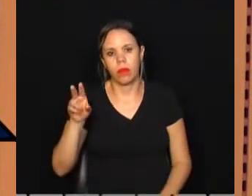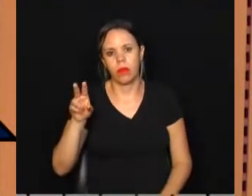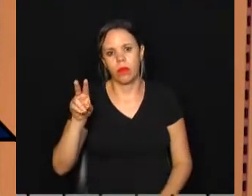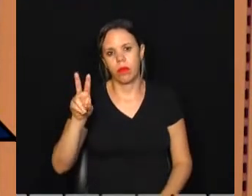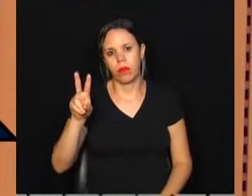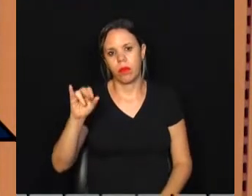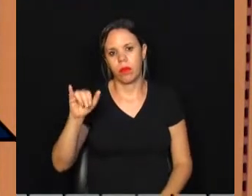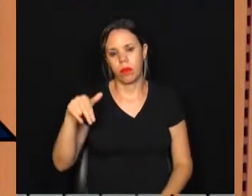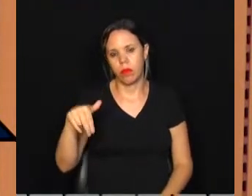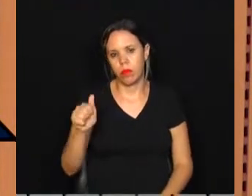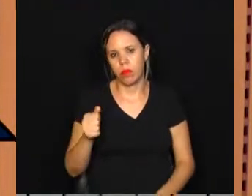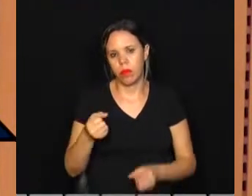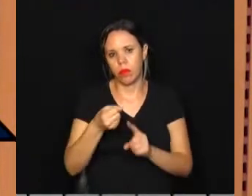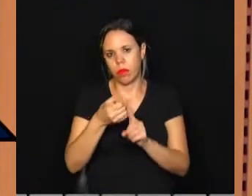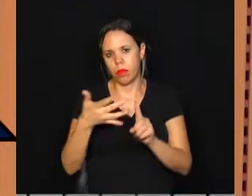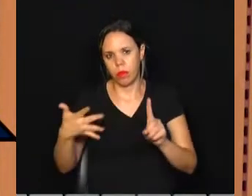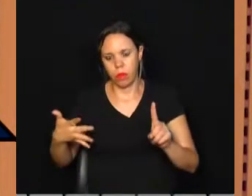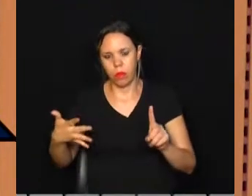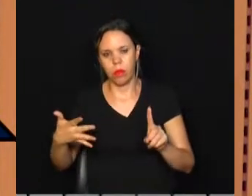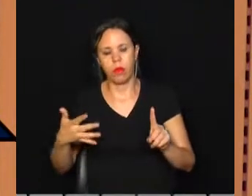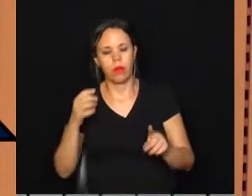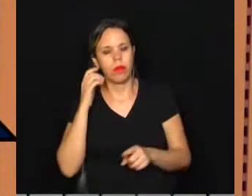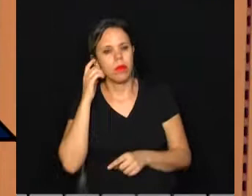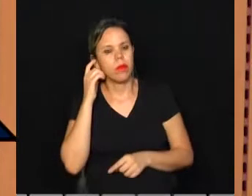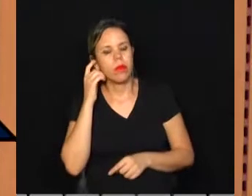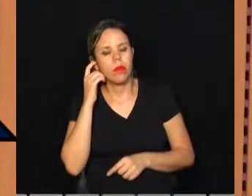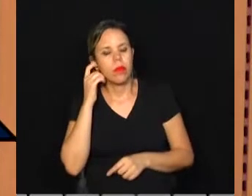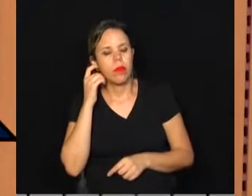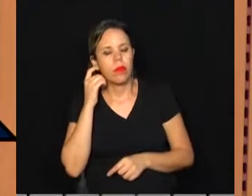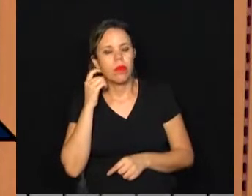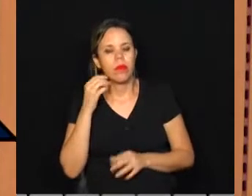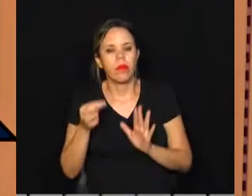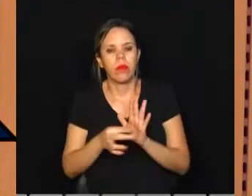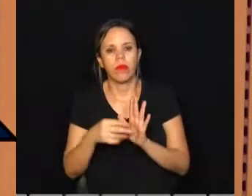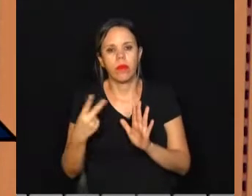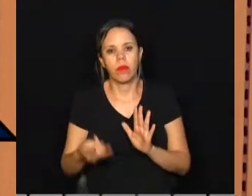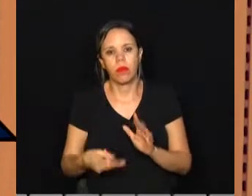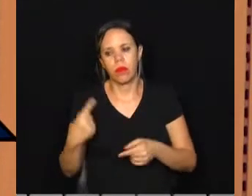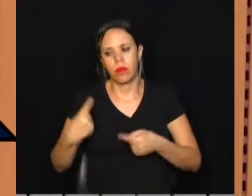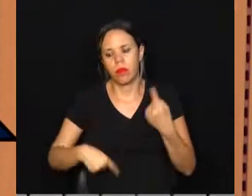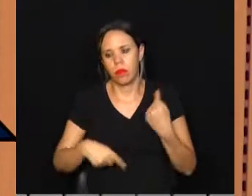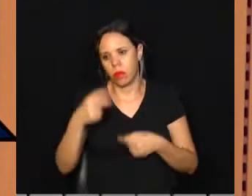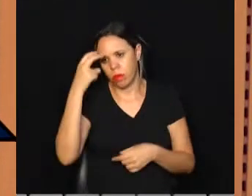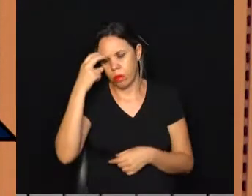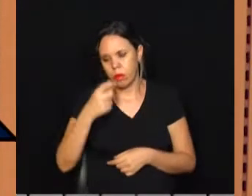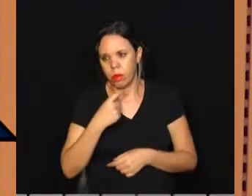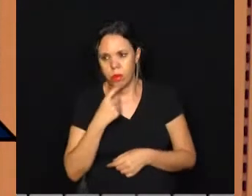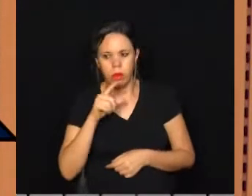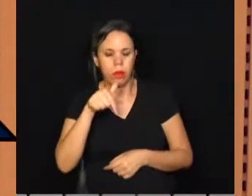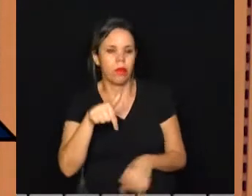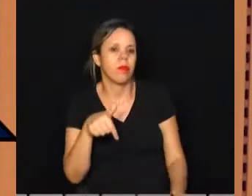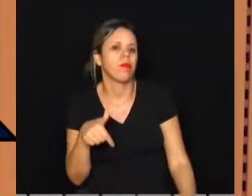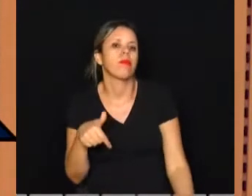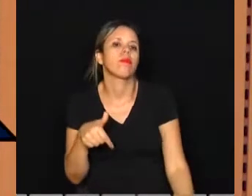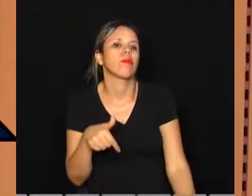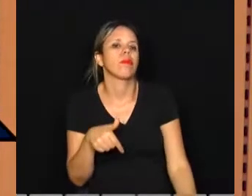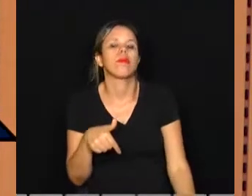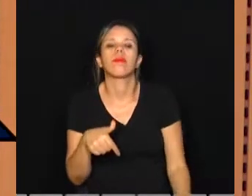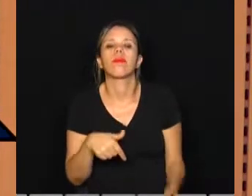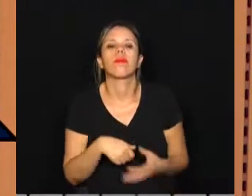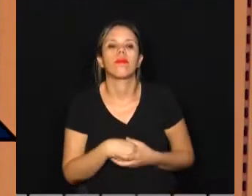ela faça a sua exposição desse cenário da política cultural em Campinas, e depois aí nós